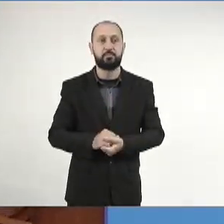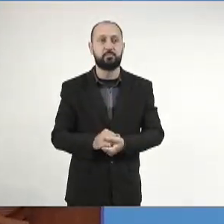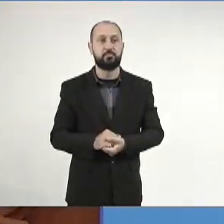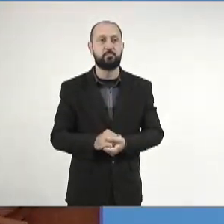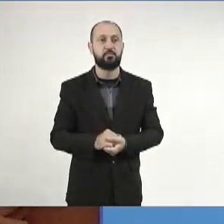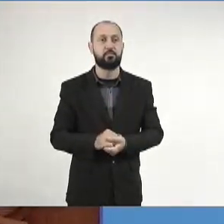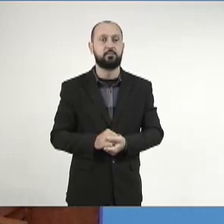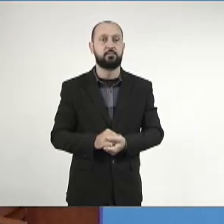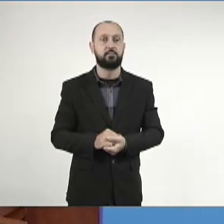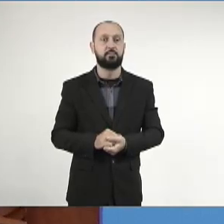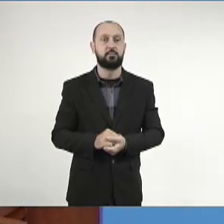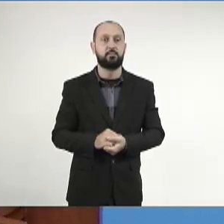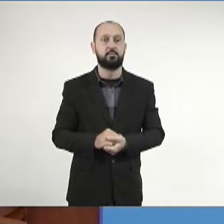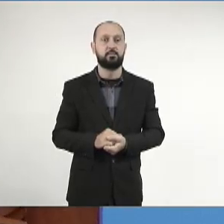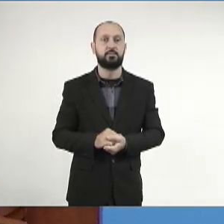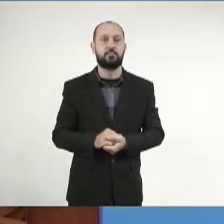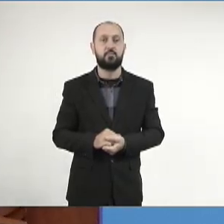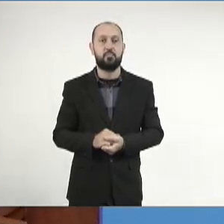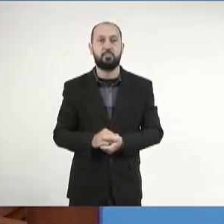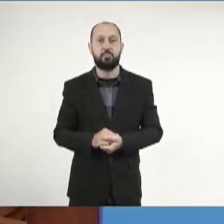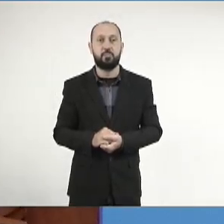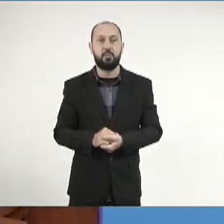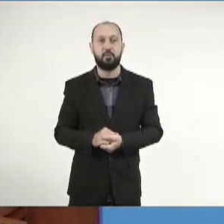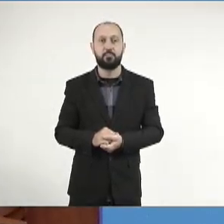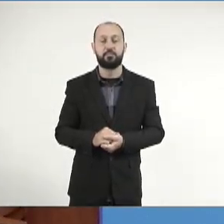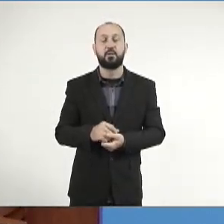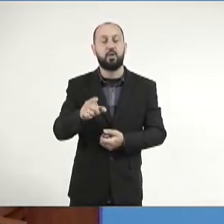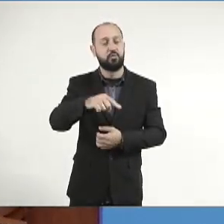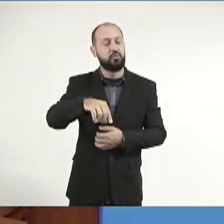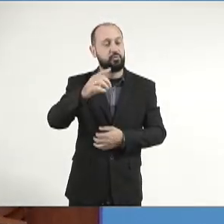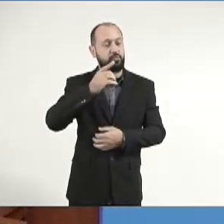Senhor presidente, senhores deputados, deputadas,